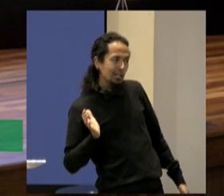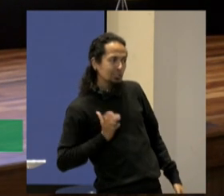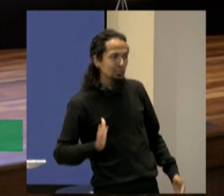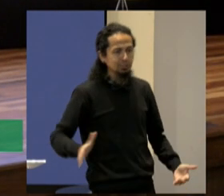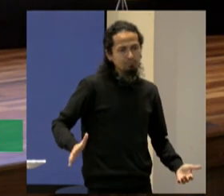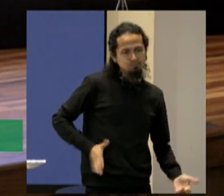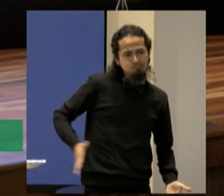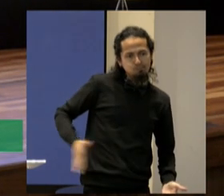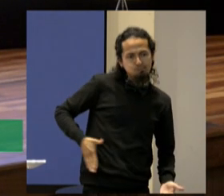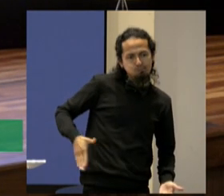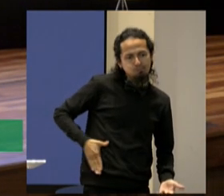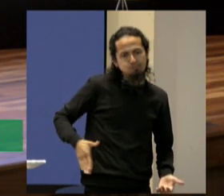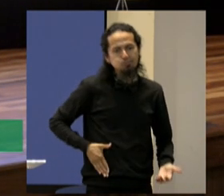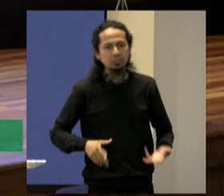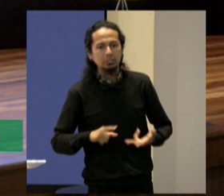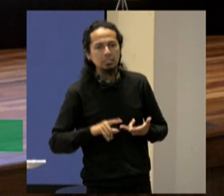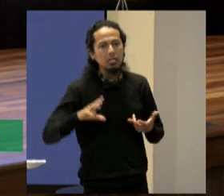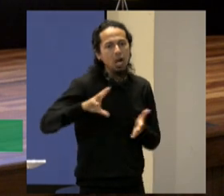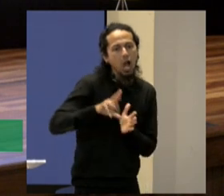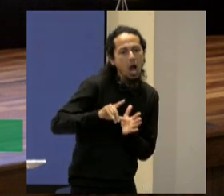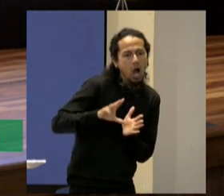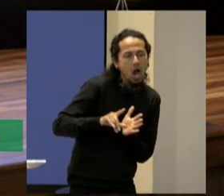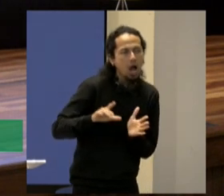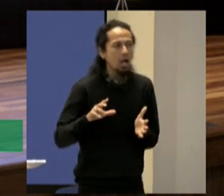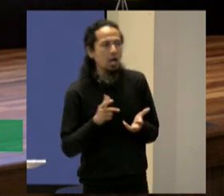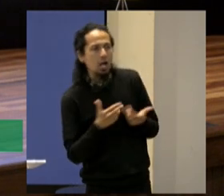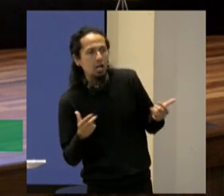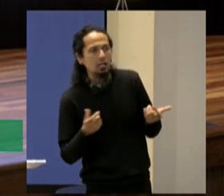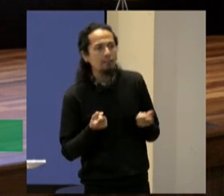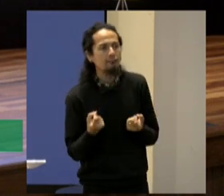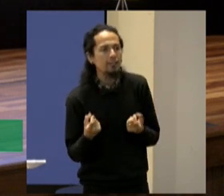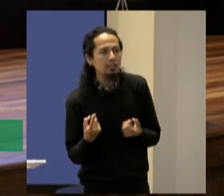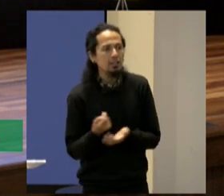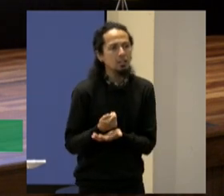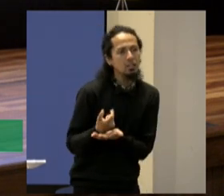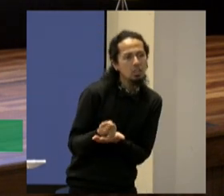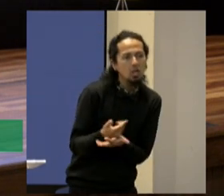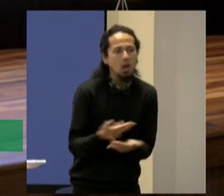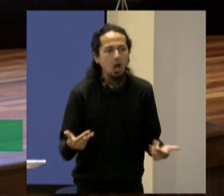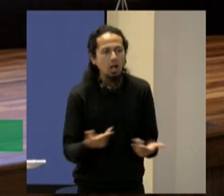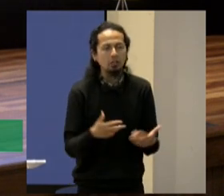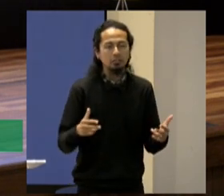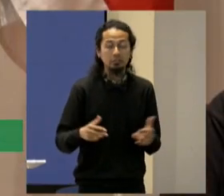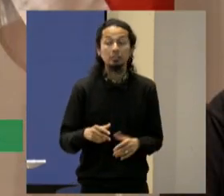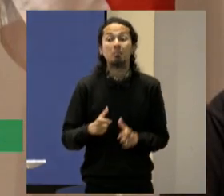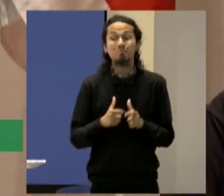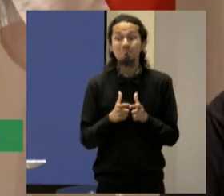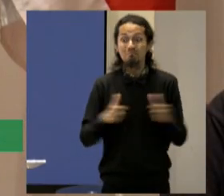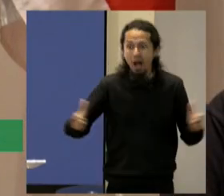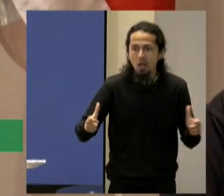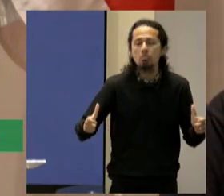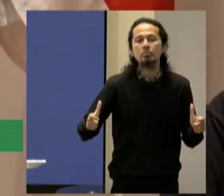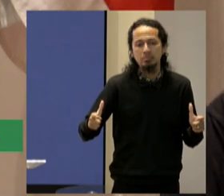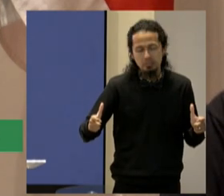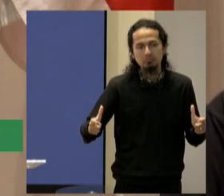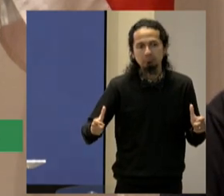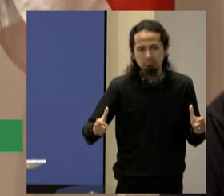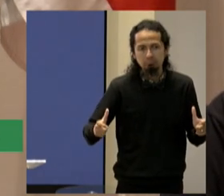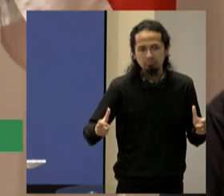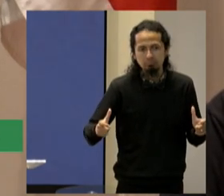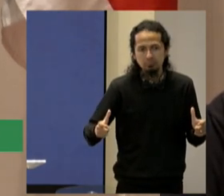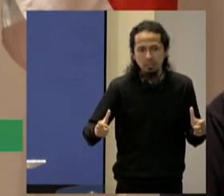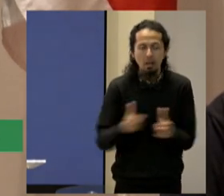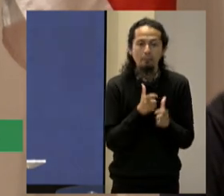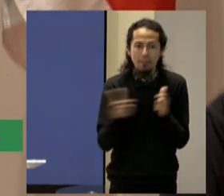cineastas negros trazem essa questão nos seus filmes. Então, a maioria dos filmes que são, né, Mar que nos